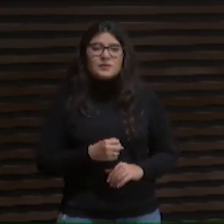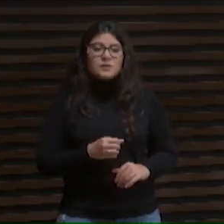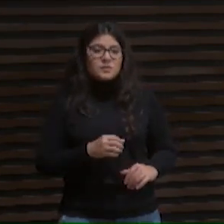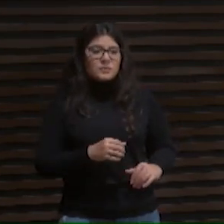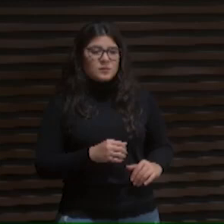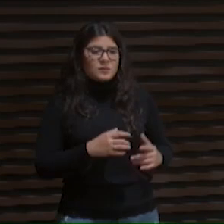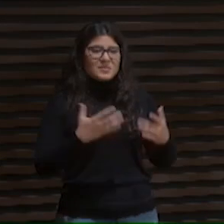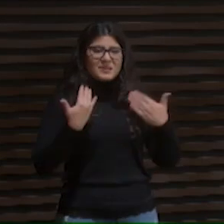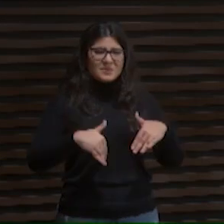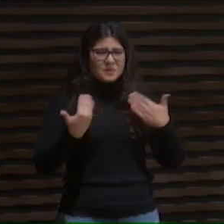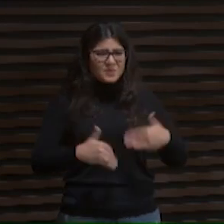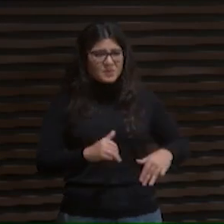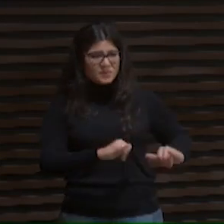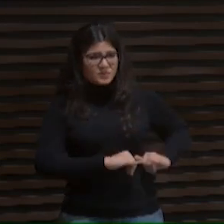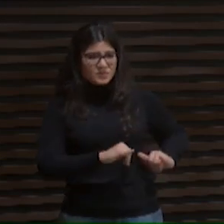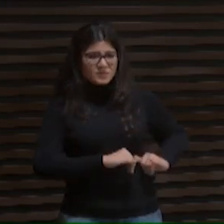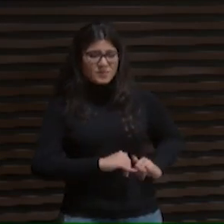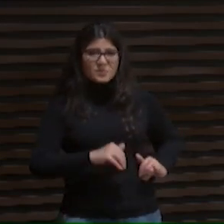se submeteu